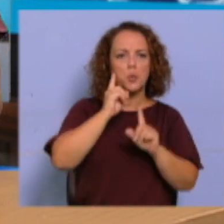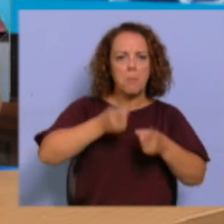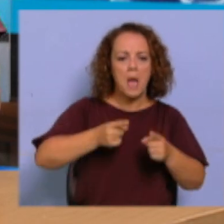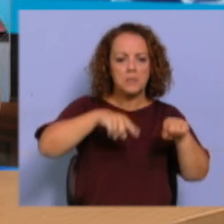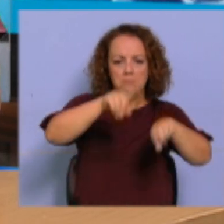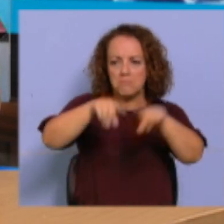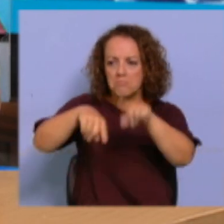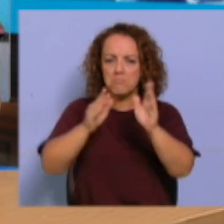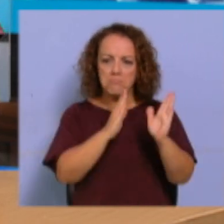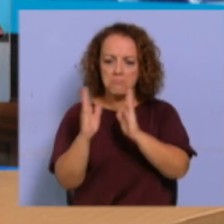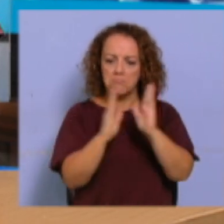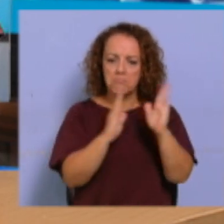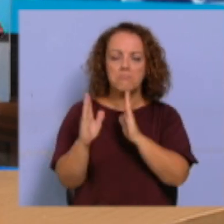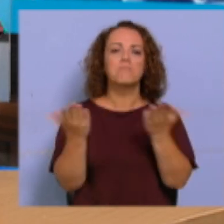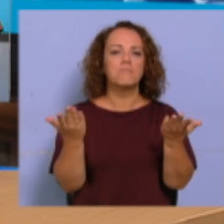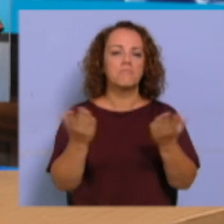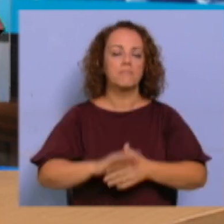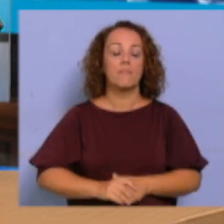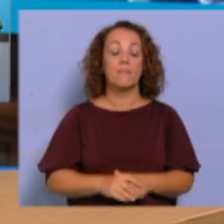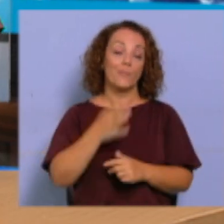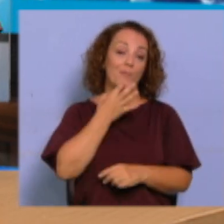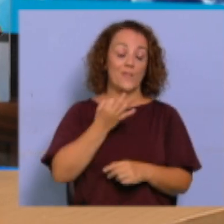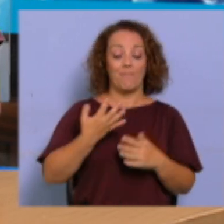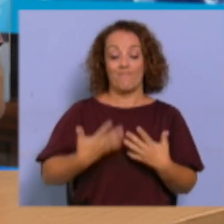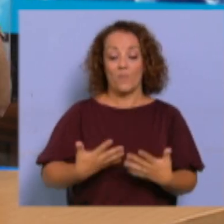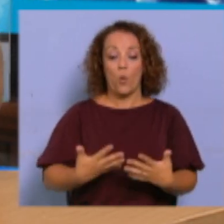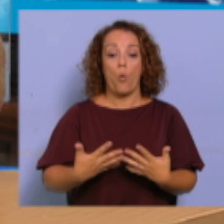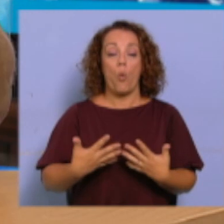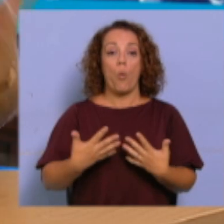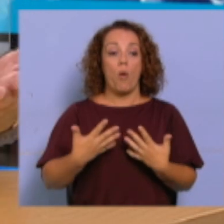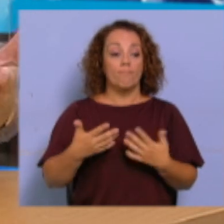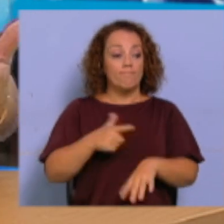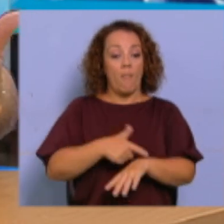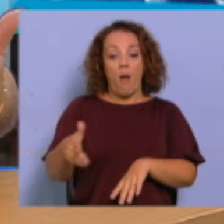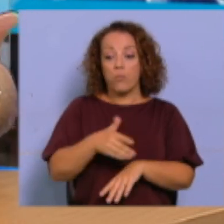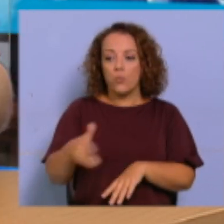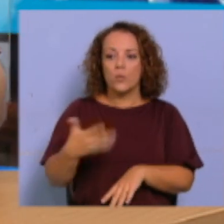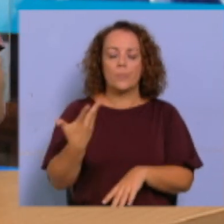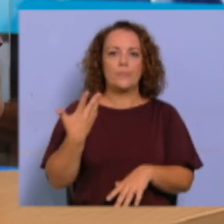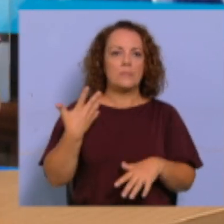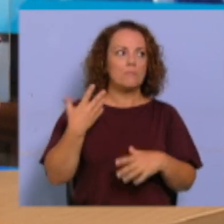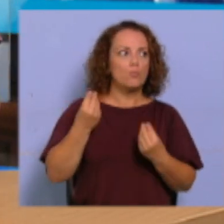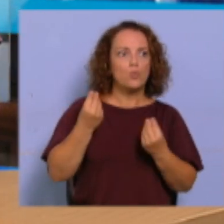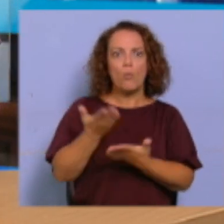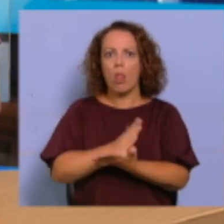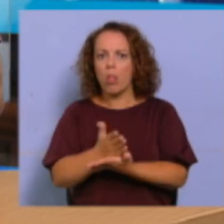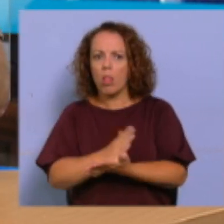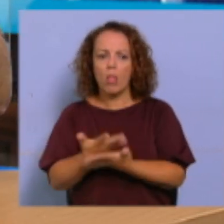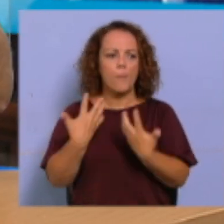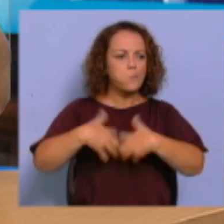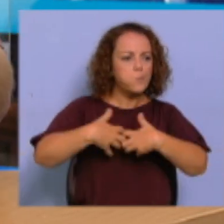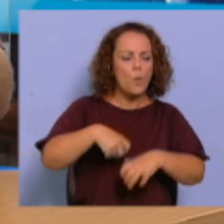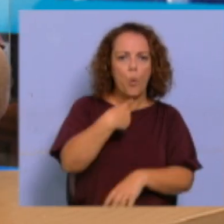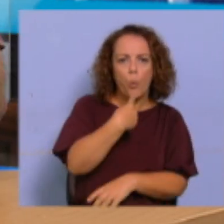E pronto, quer dizer, realmente nós estamos num momento de grandes incertezas, nós temos muita esperança de que